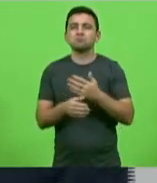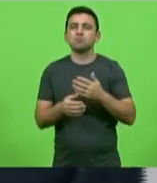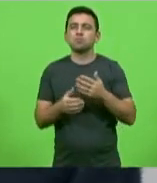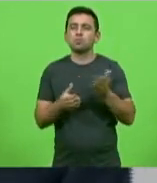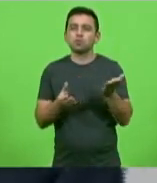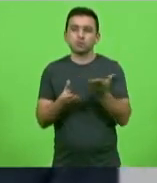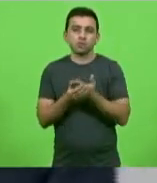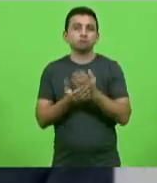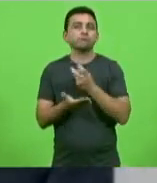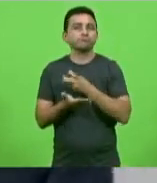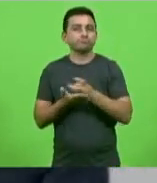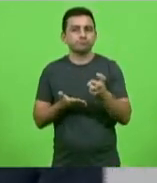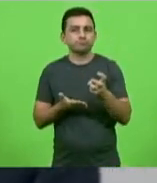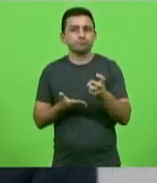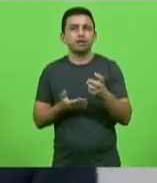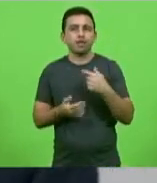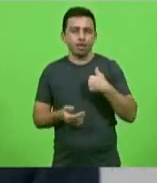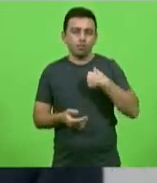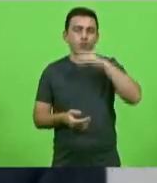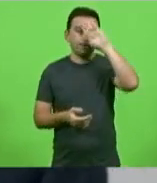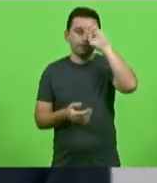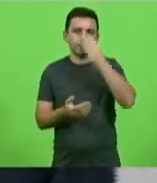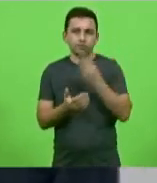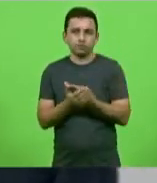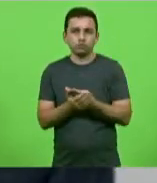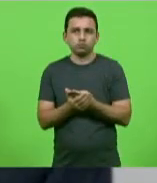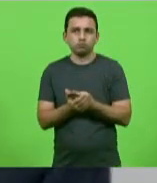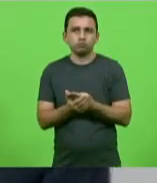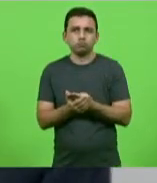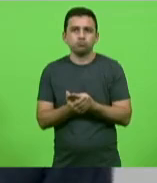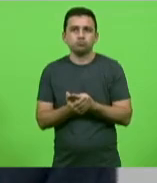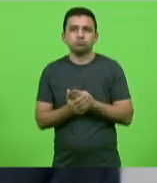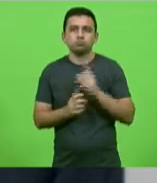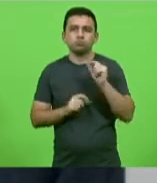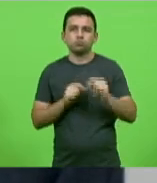de impedimento. Eu até acredito que possa estar havendo.